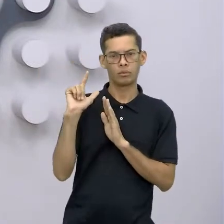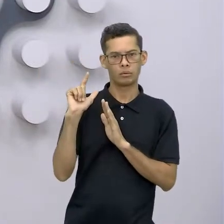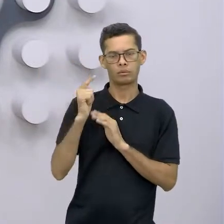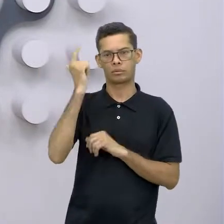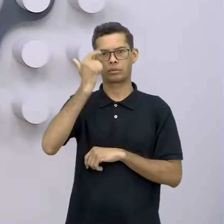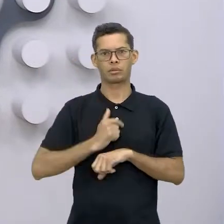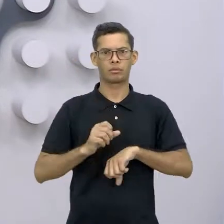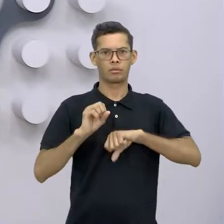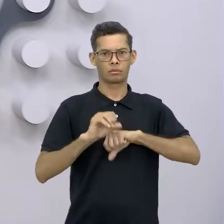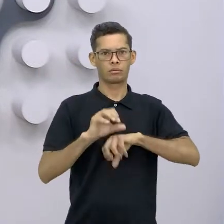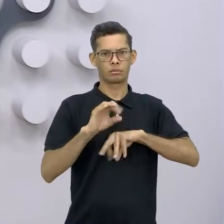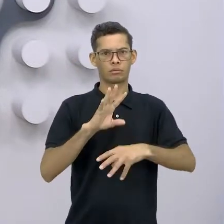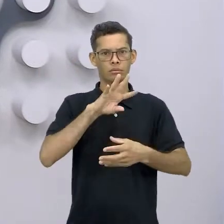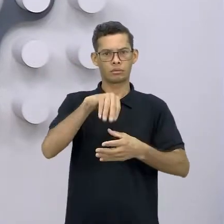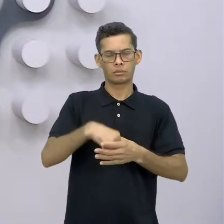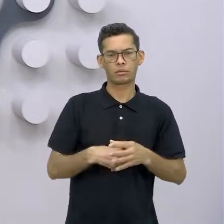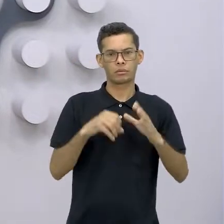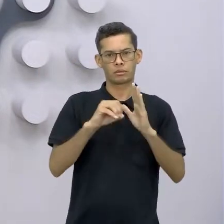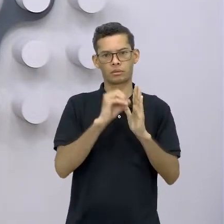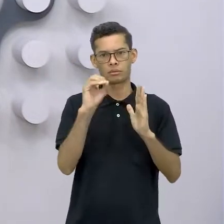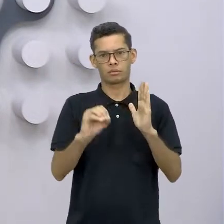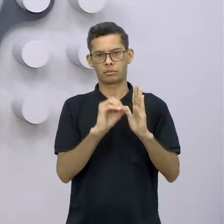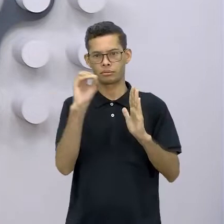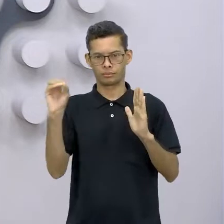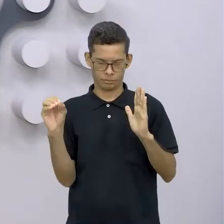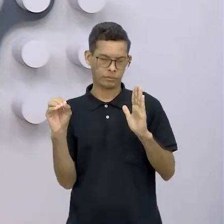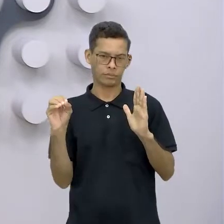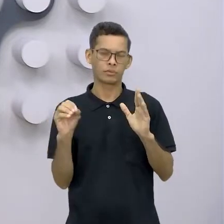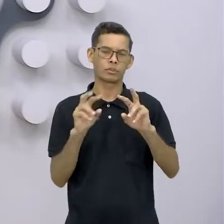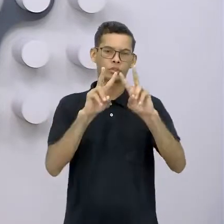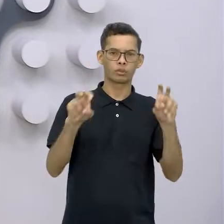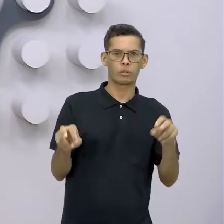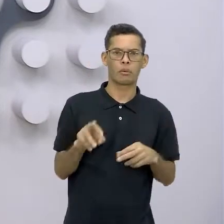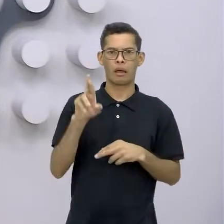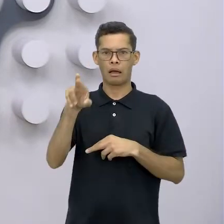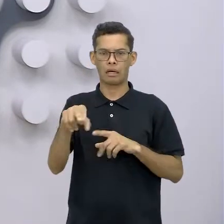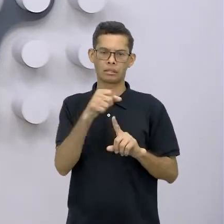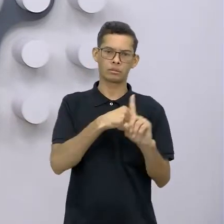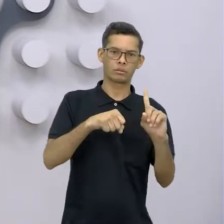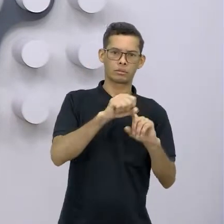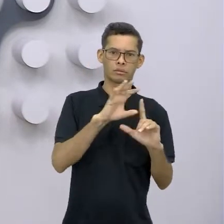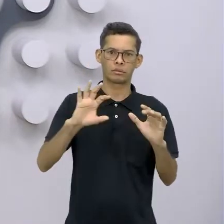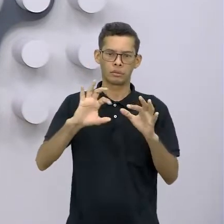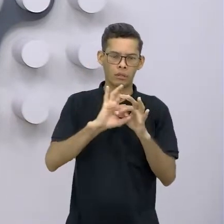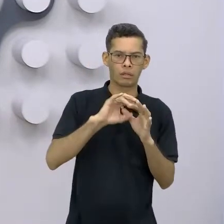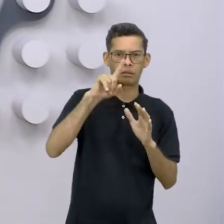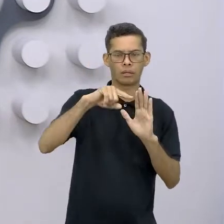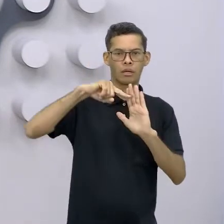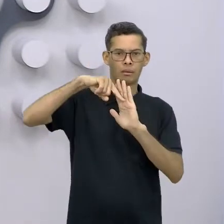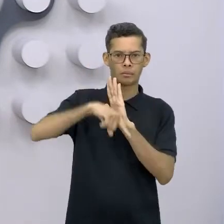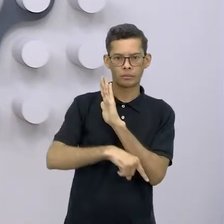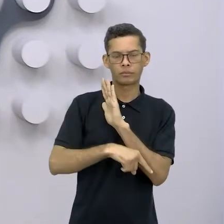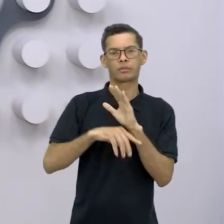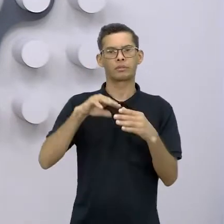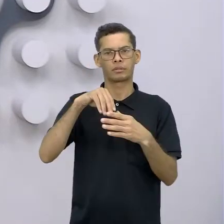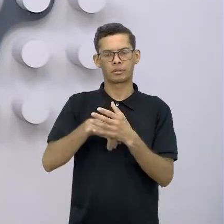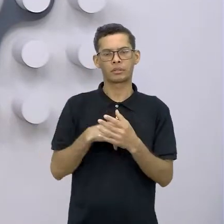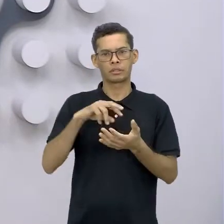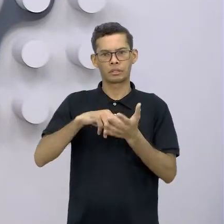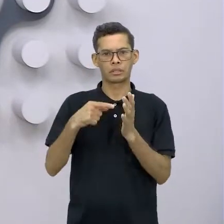ministro aqui no Centro de Mídias, que se chama Razão e Sociedade, que é do aprofundamento Quem Divide